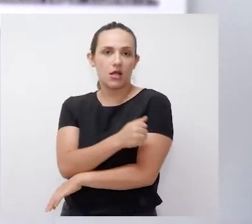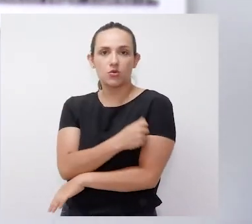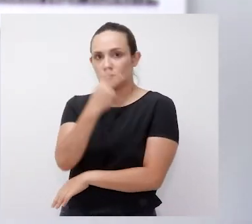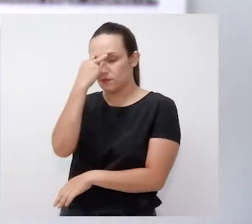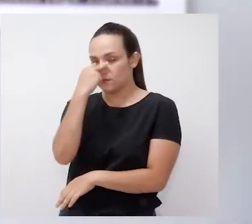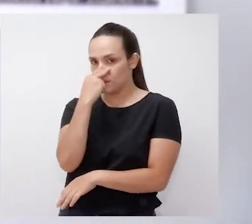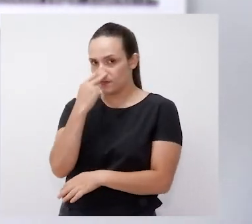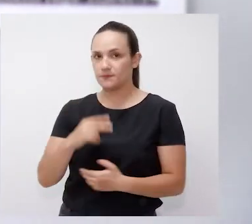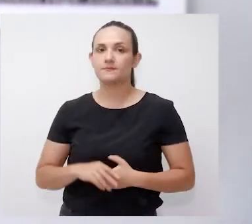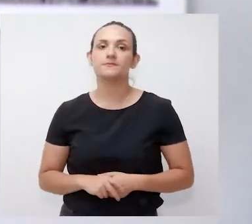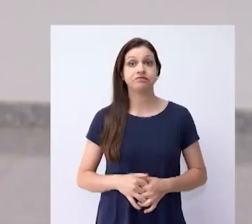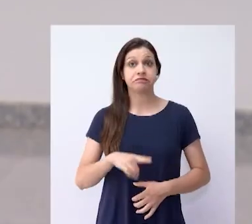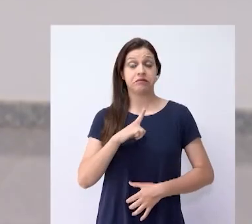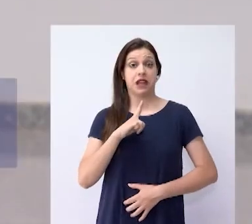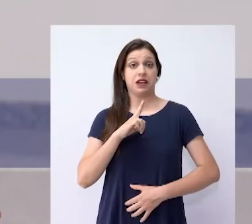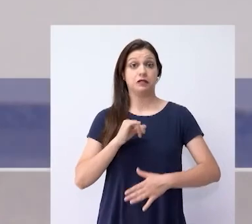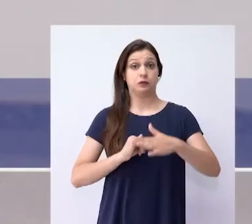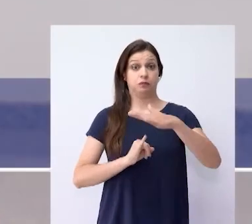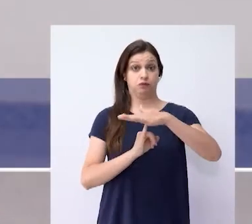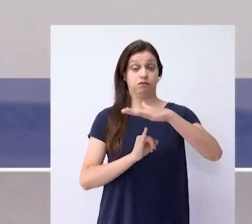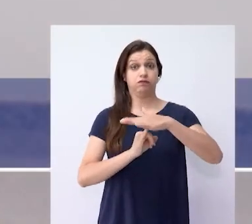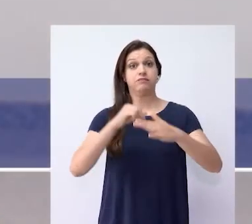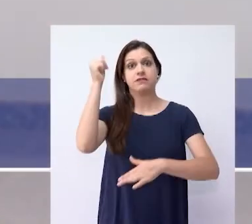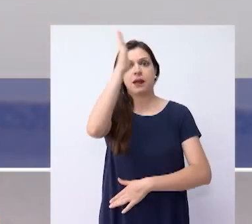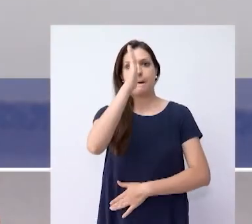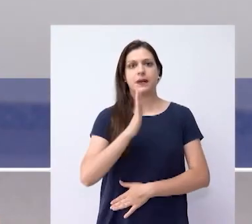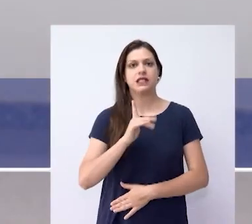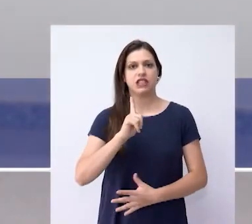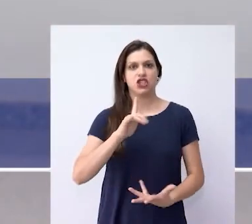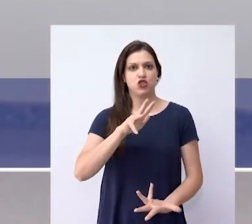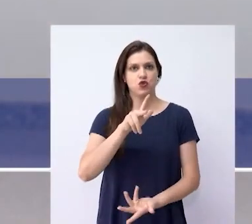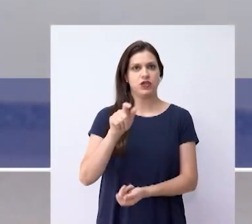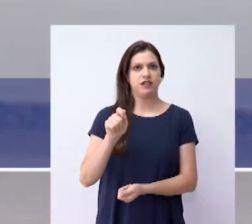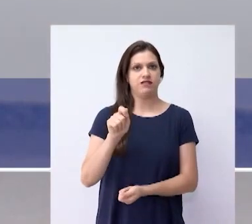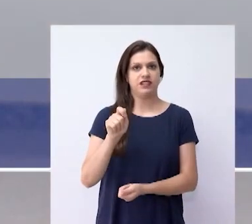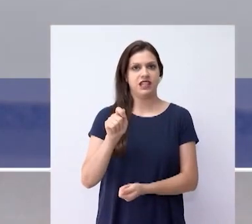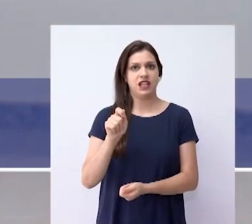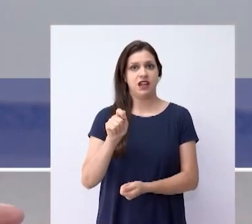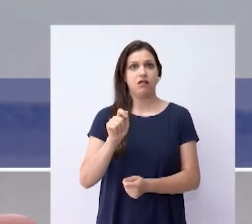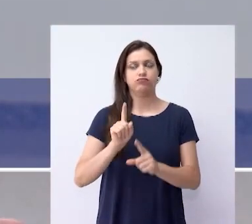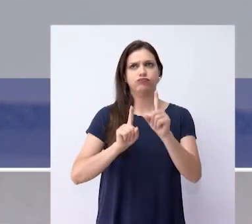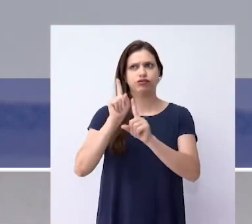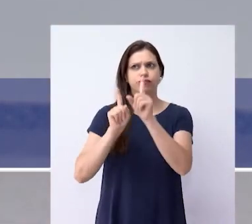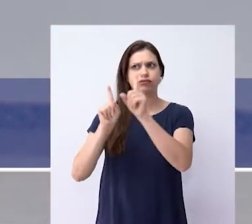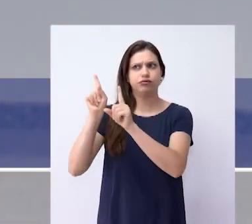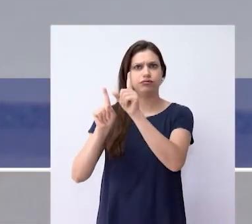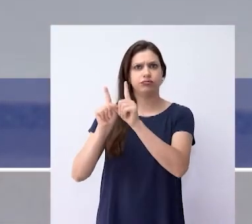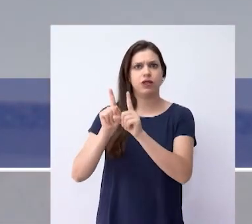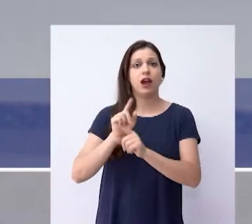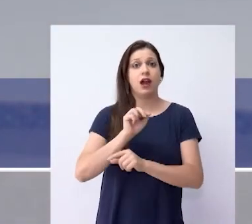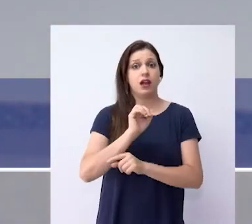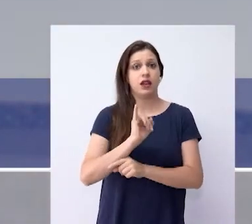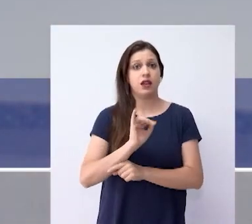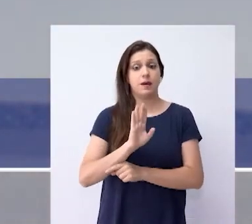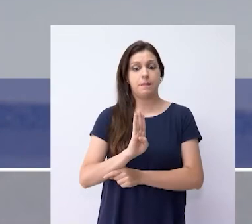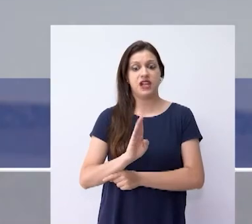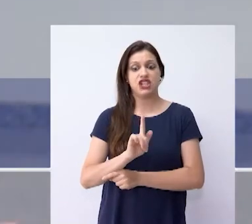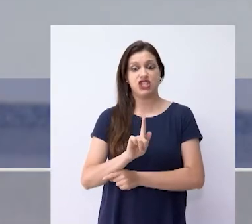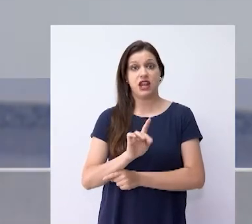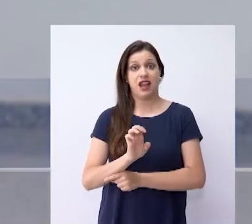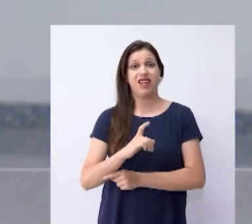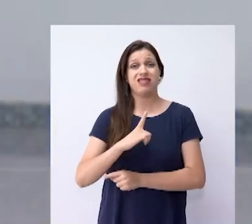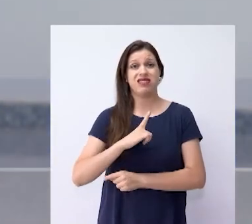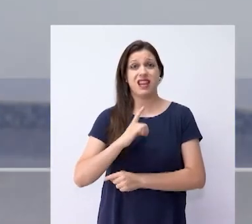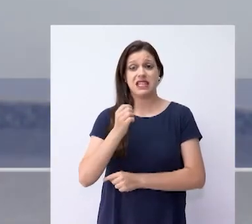com deficiência visual. Segundo o Instituto Brasileiro de Geografia e Estatística, o IBGE, existem